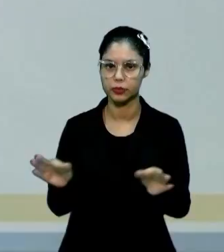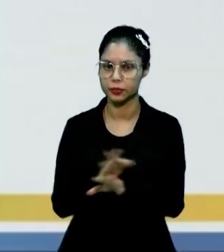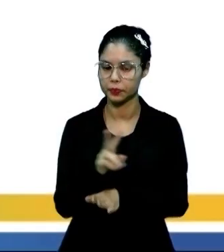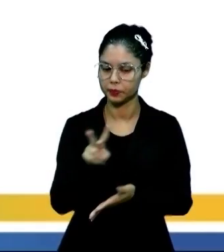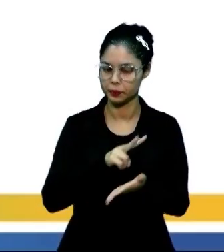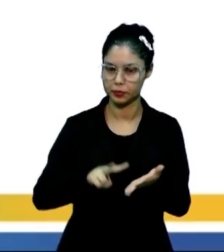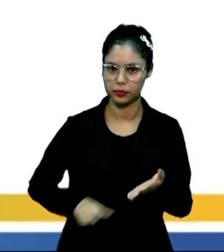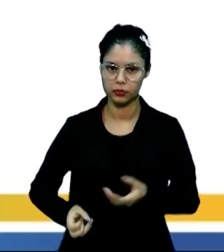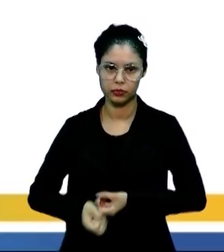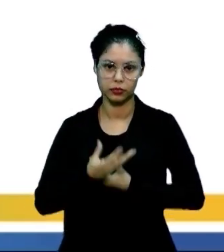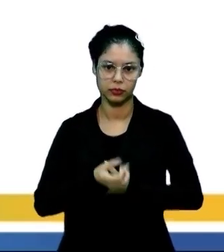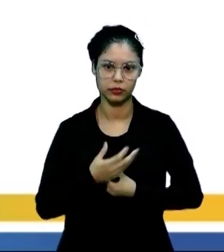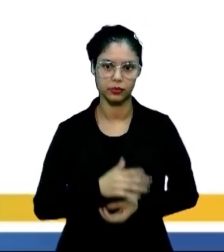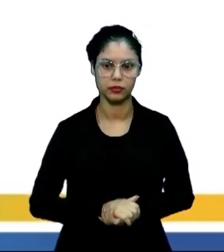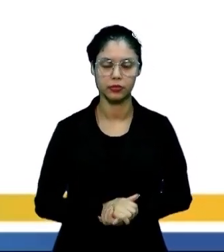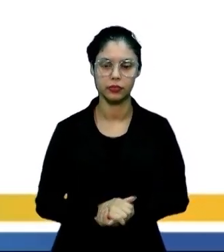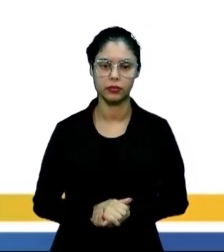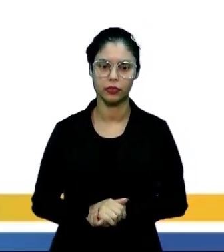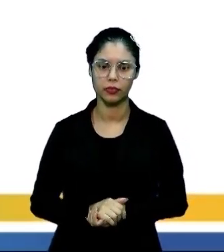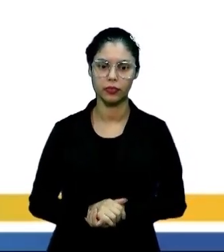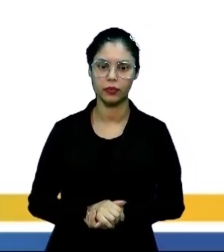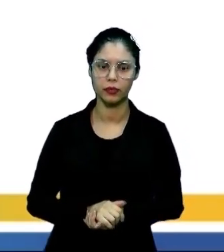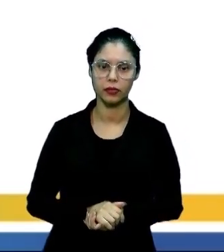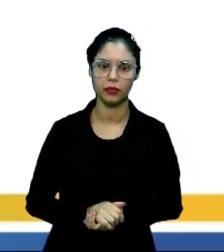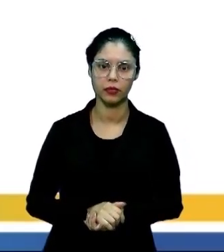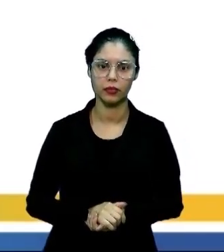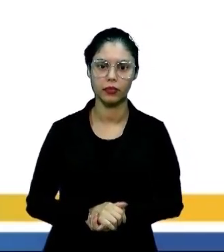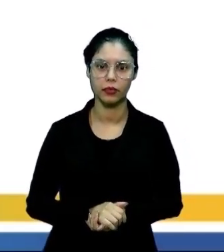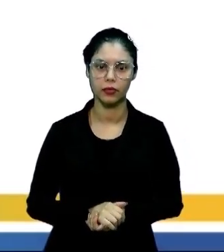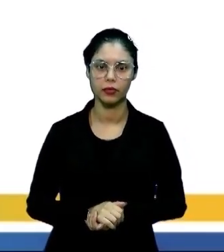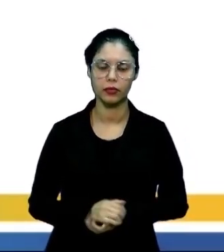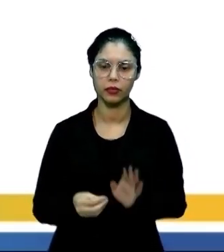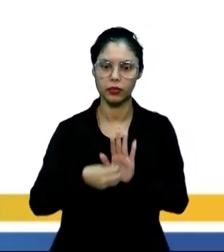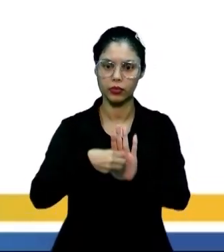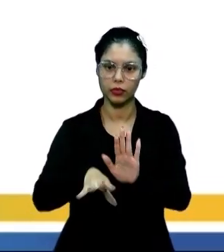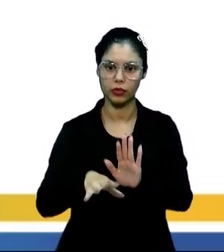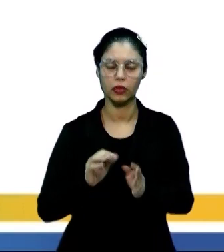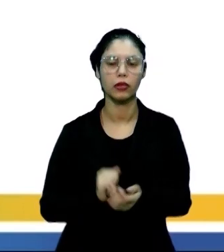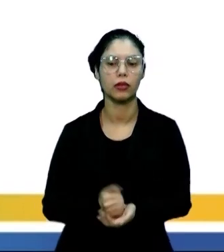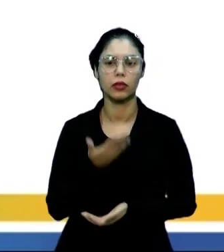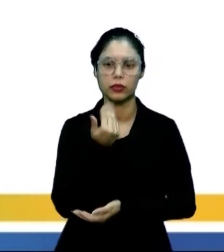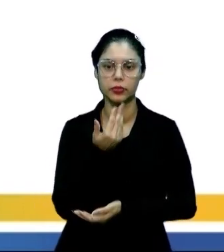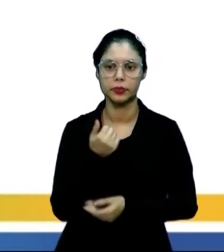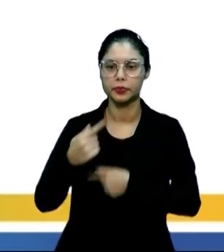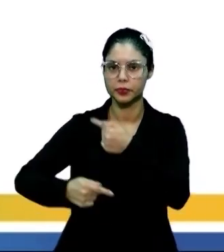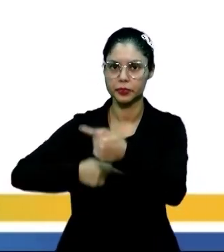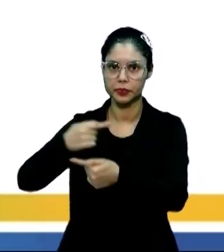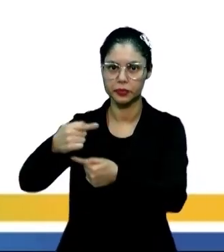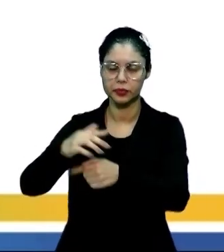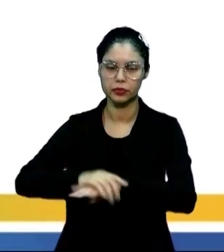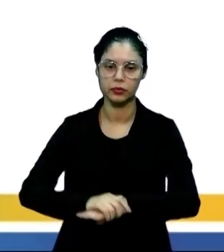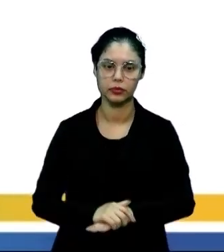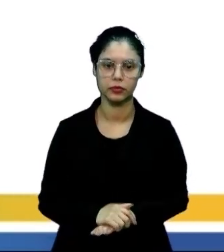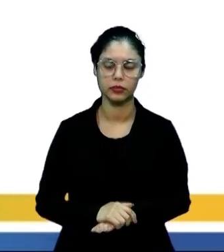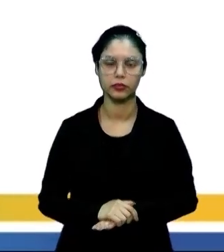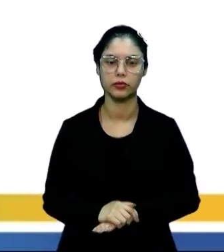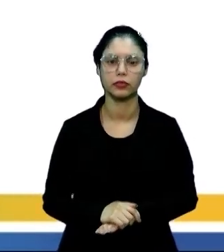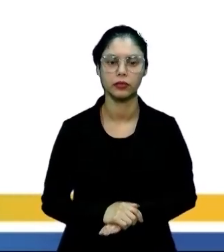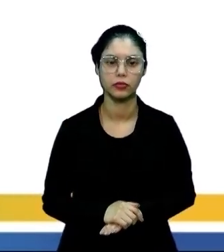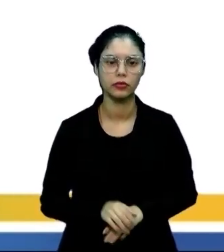de ler, ok? Na letra A, nós temos a transmissão de hábitos alimentares entre